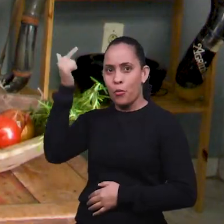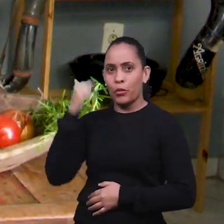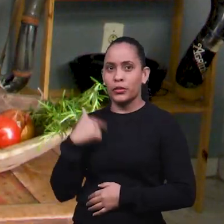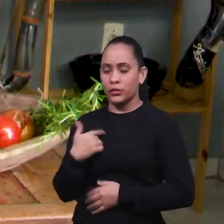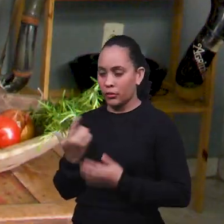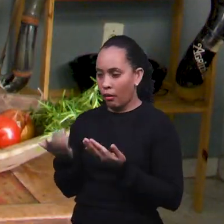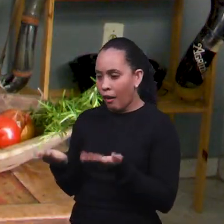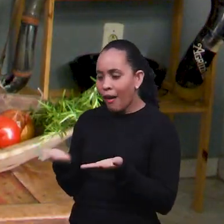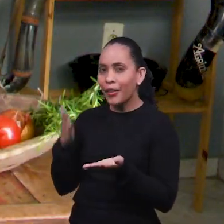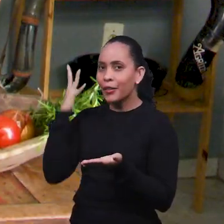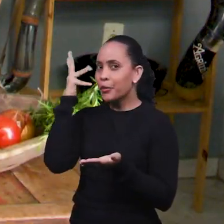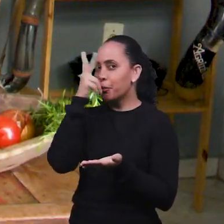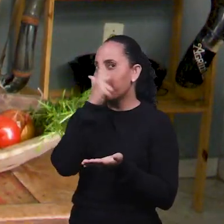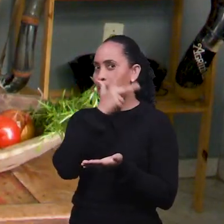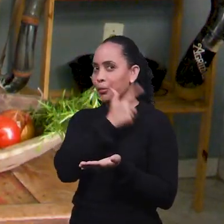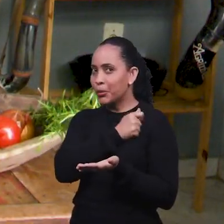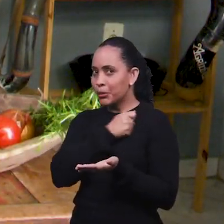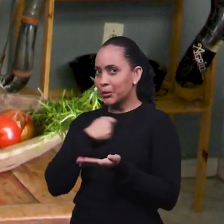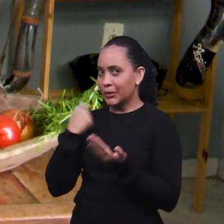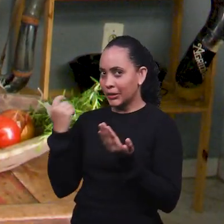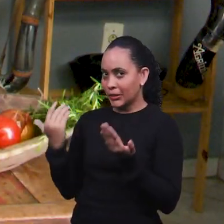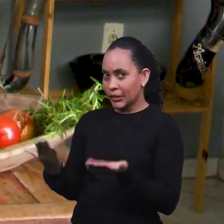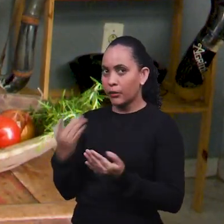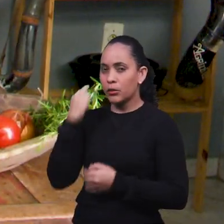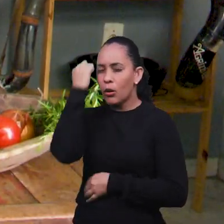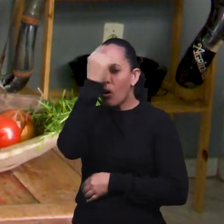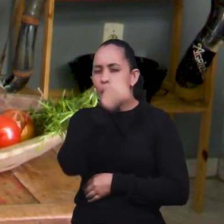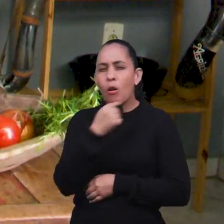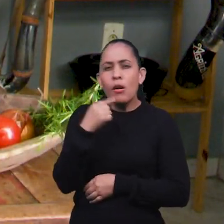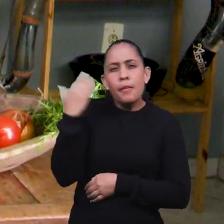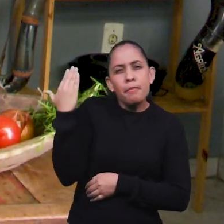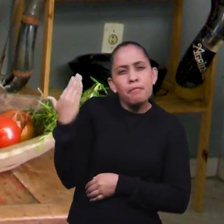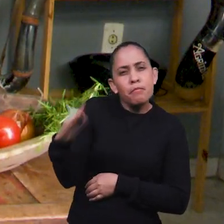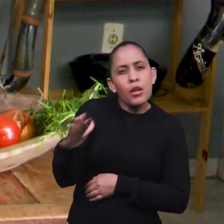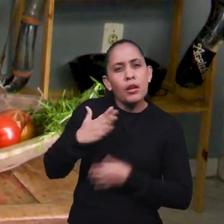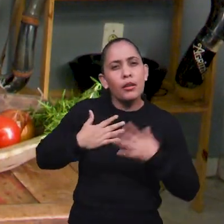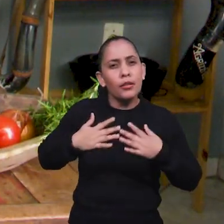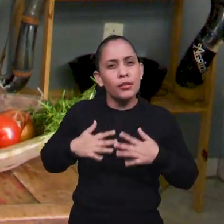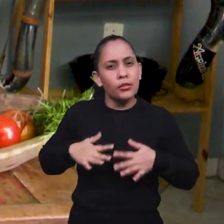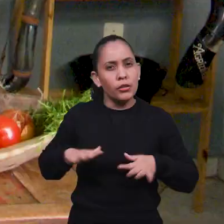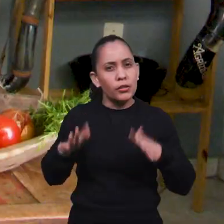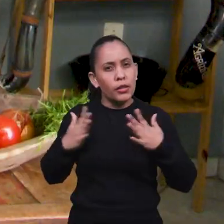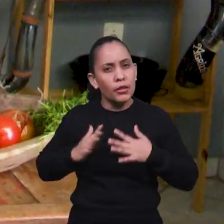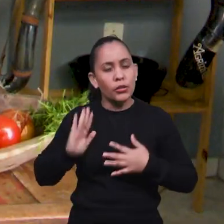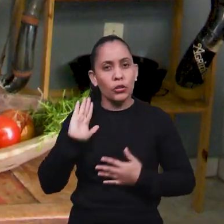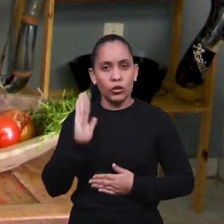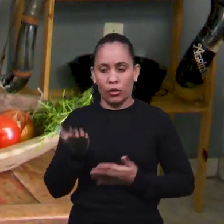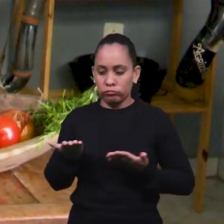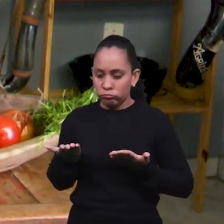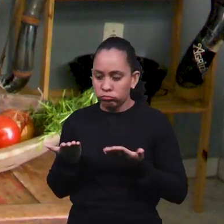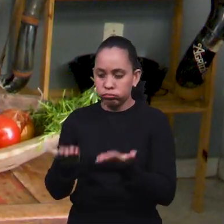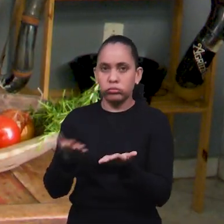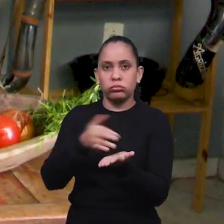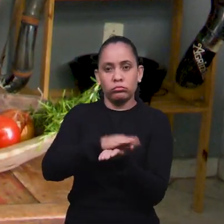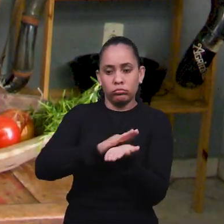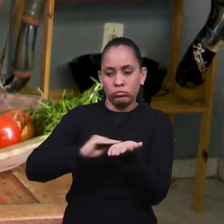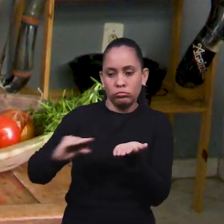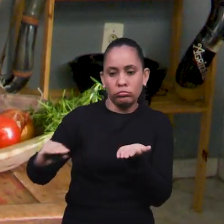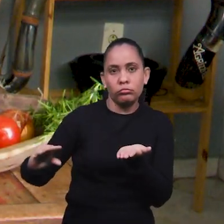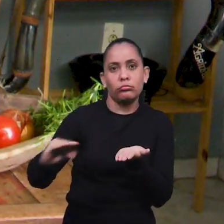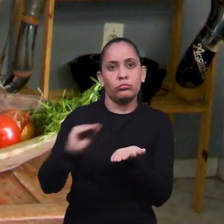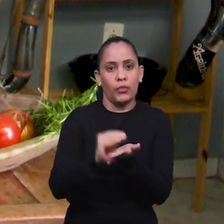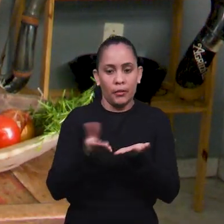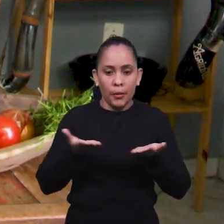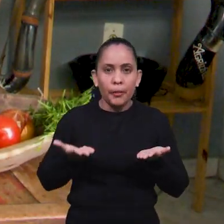Olha que bonitão que ele fica. Essa 1h30 que eu deixei ele descansar, eu já coloquei ele na forma que eu vou